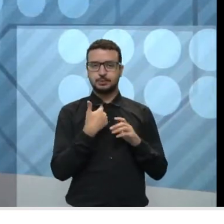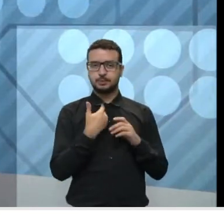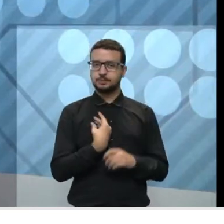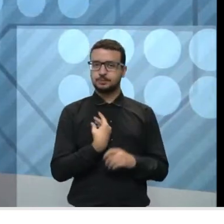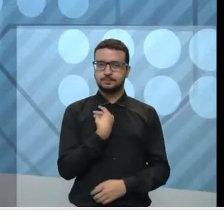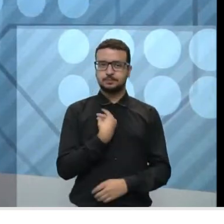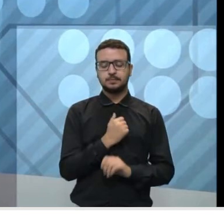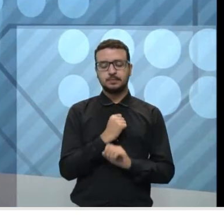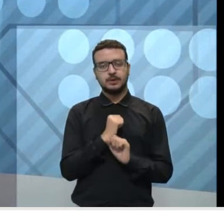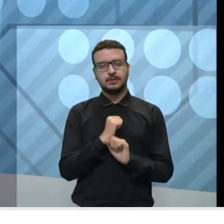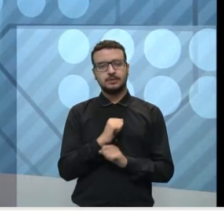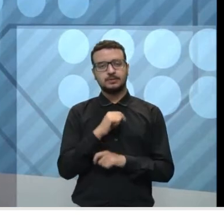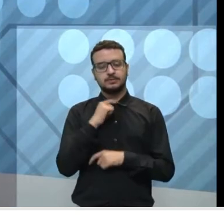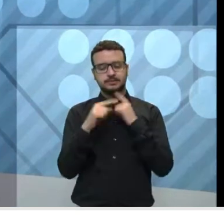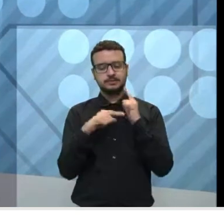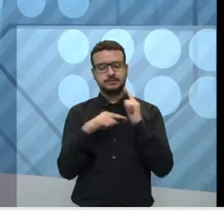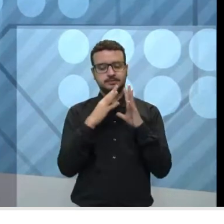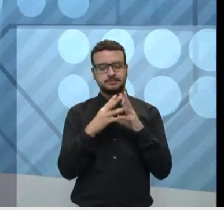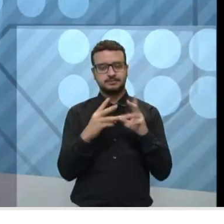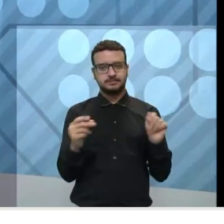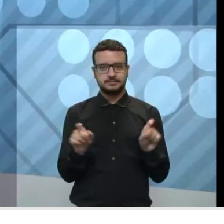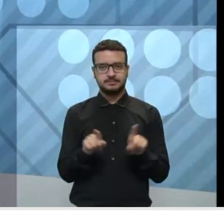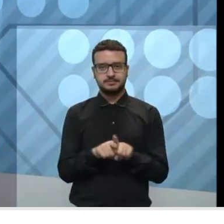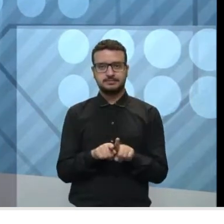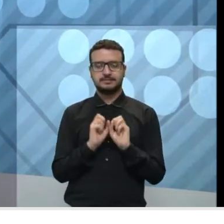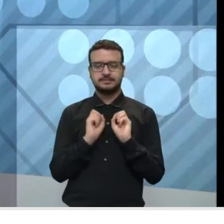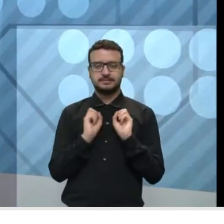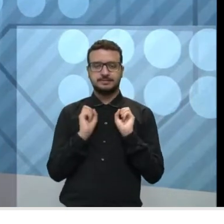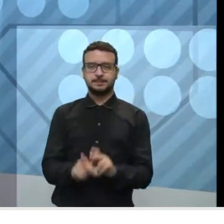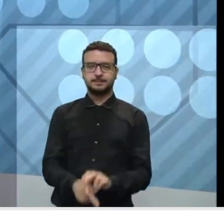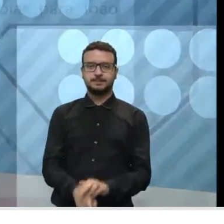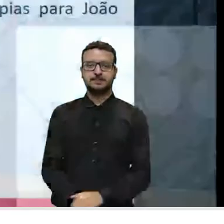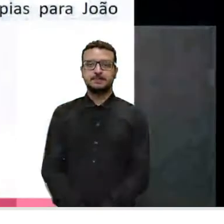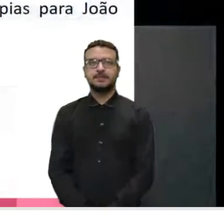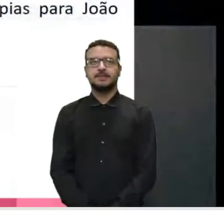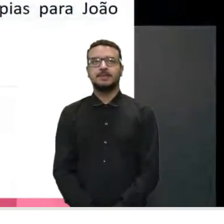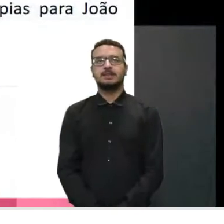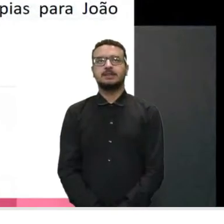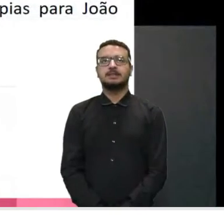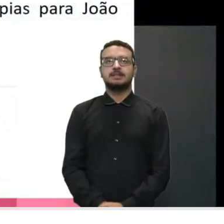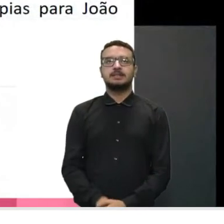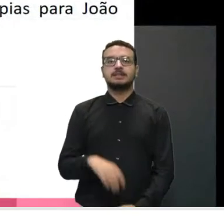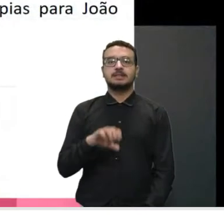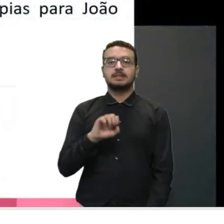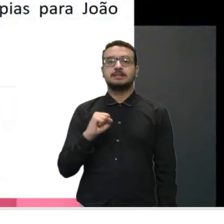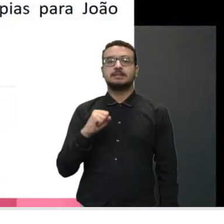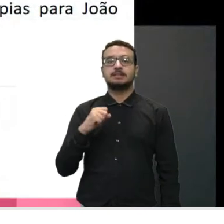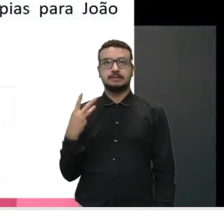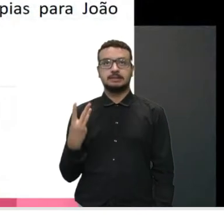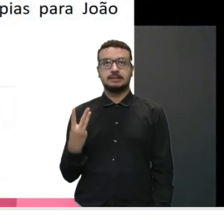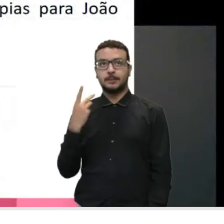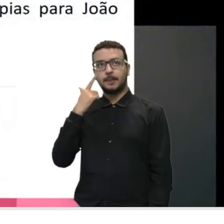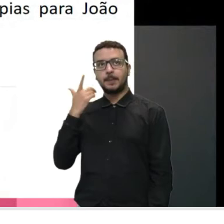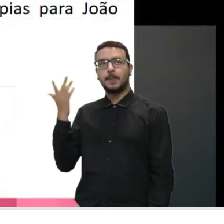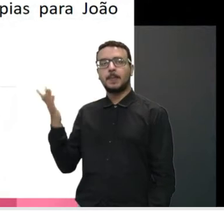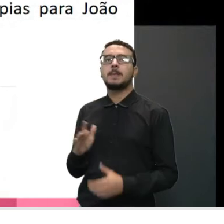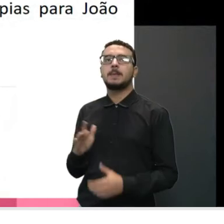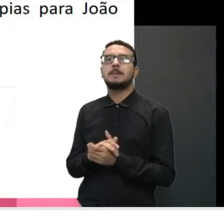por favor. Vamos lá para a terceira situação-problema? No quadro, nós temos o seguinte: após alguns exames solicitados pelo